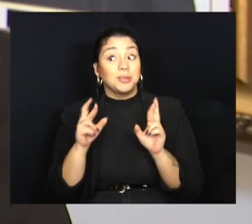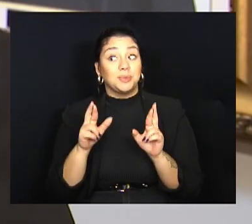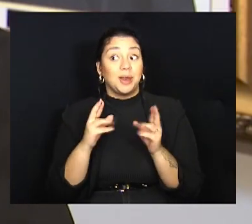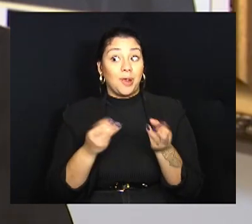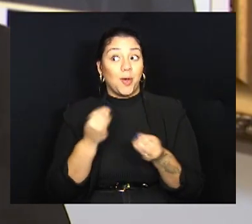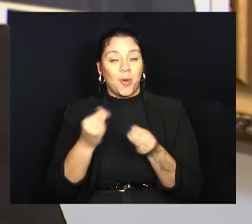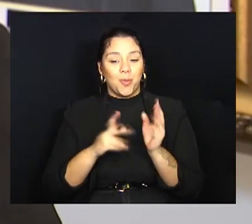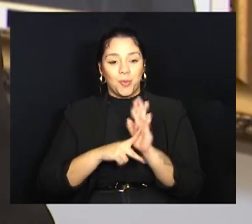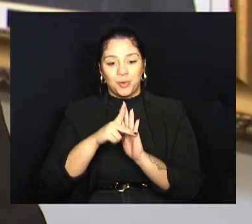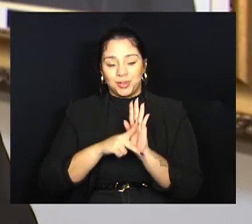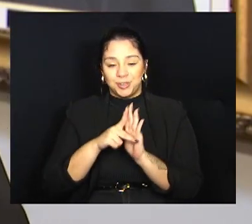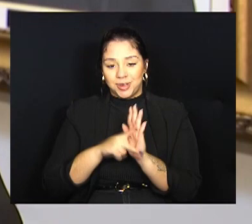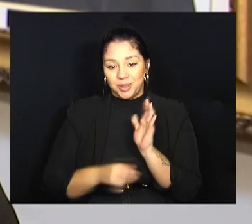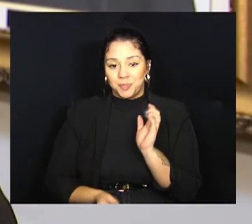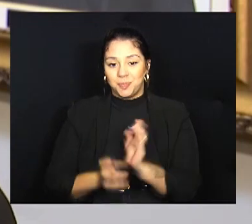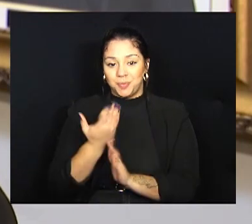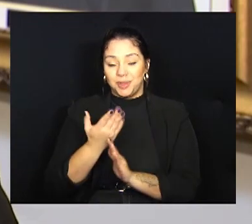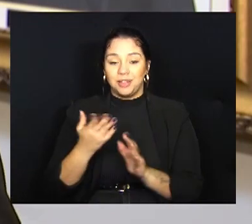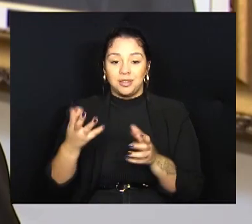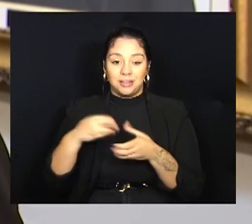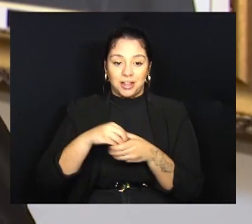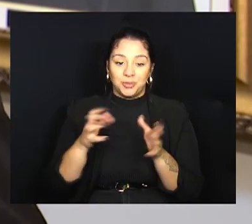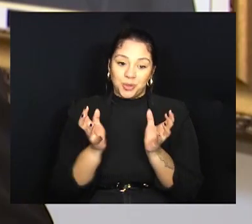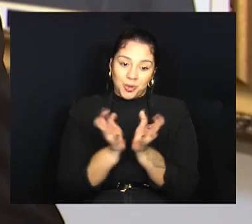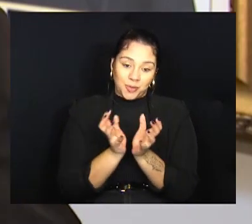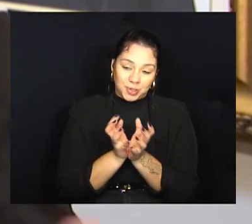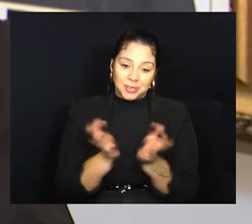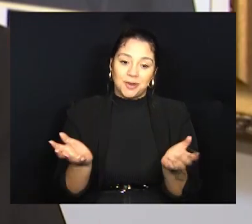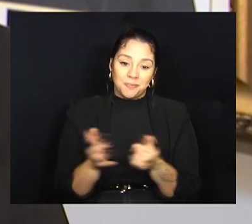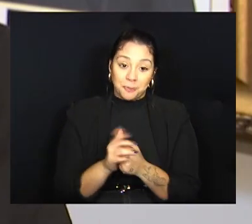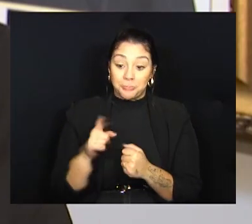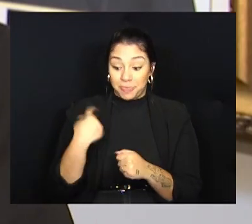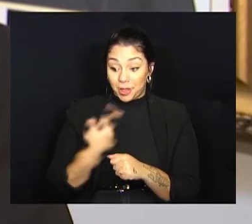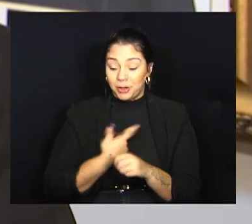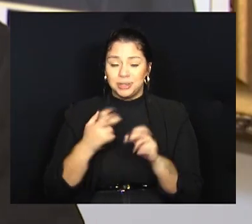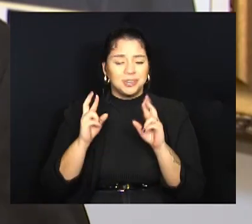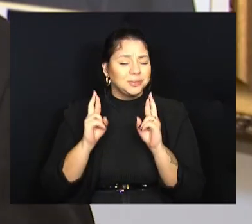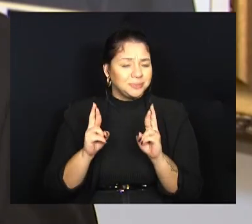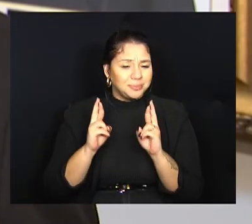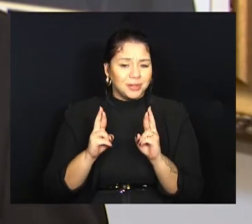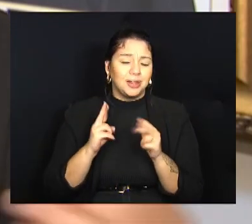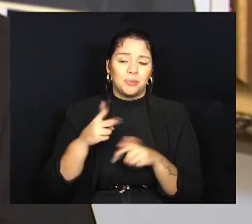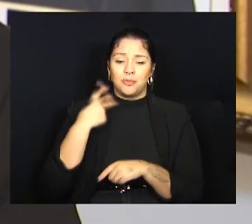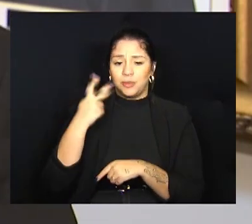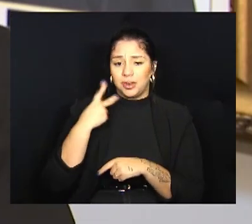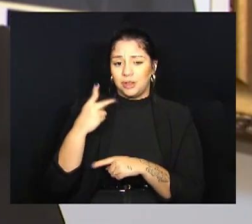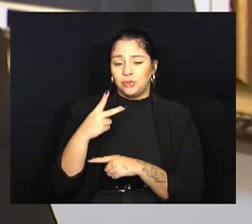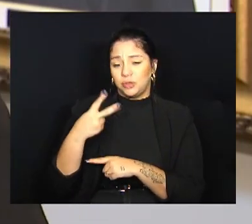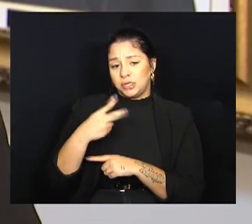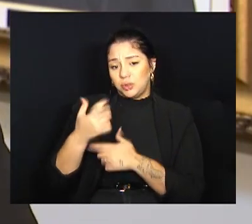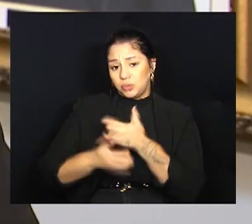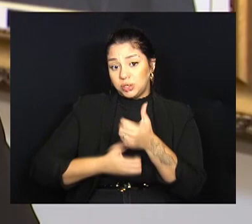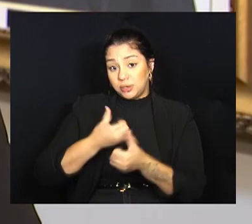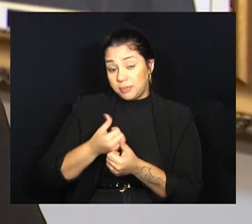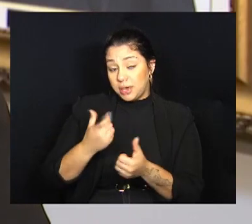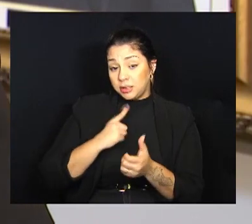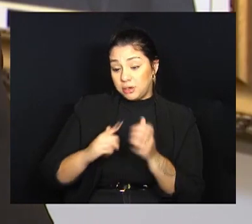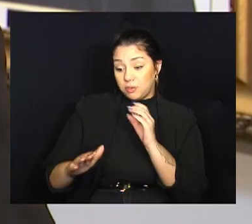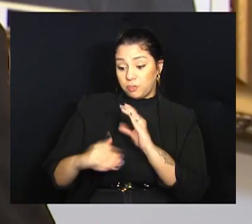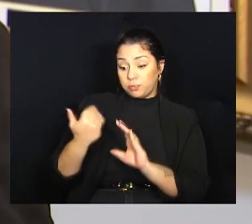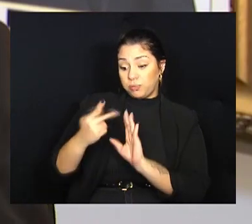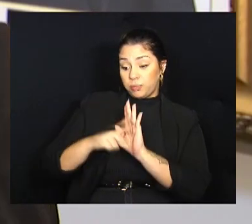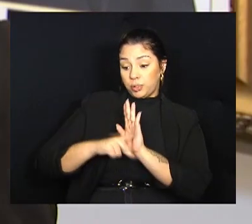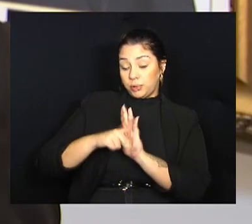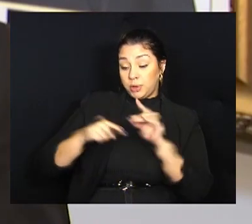projetos chegarem na nossa comissão. Estamos esperando os vereadores agora, no segundo semestre, enviarem os projetos para